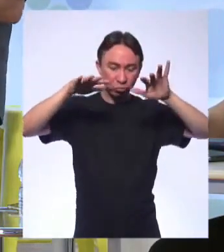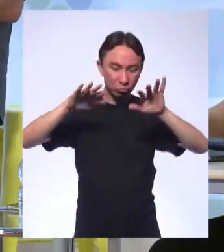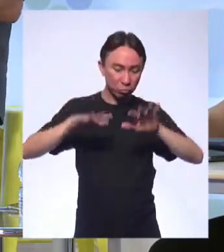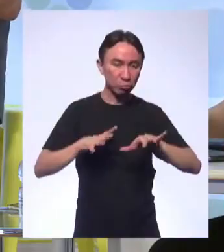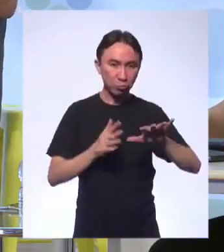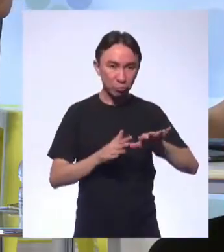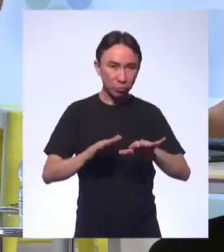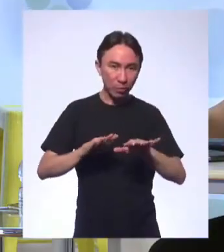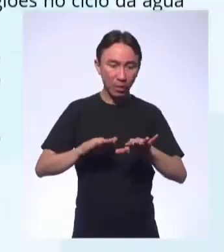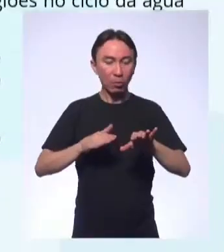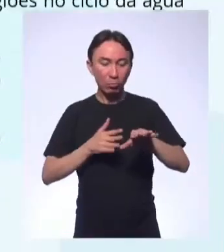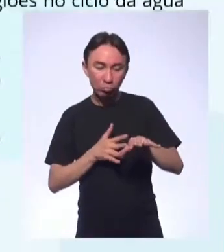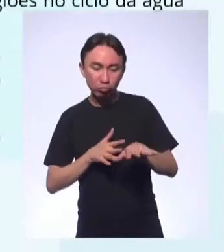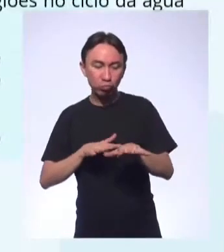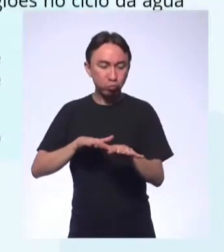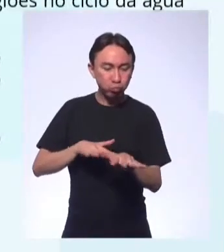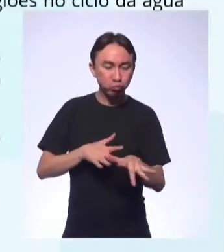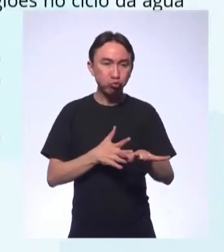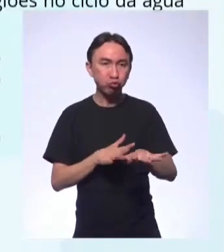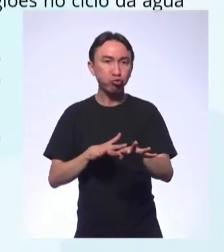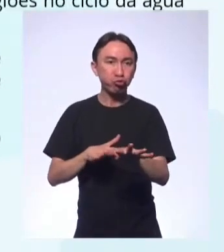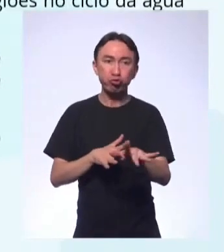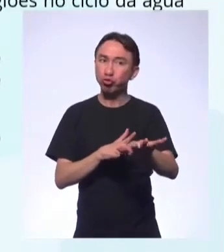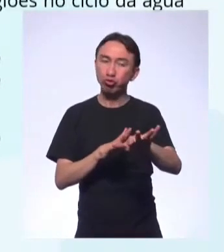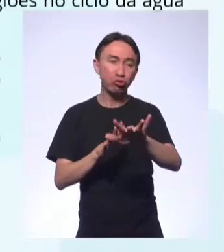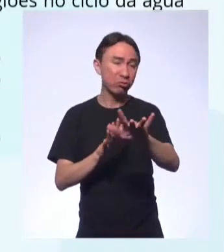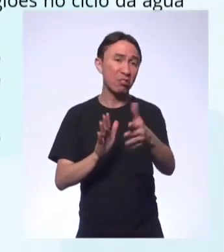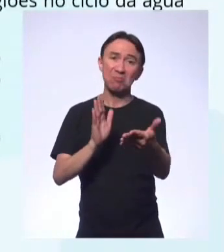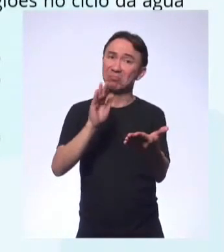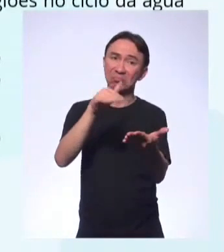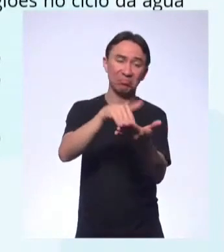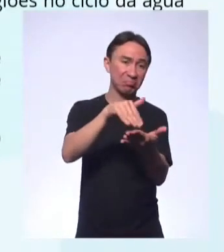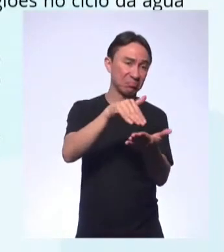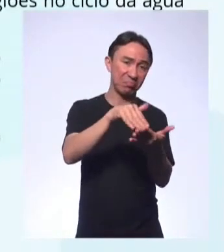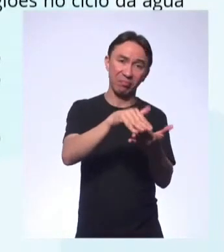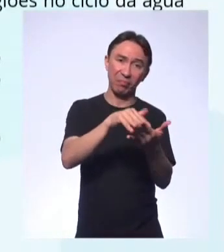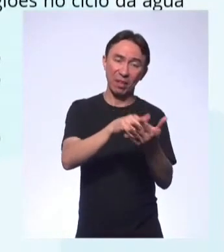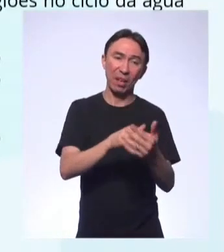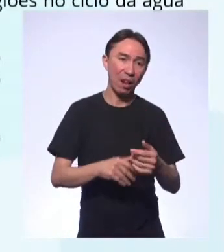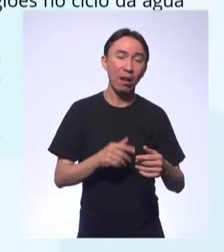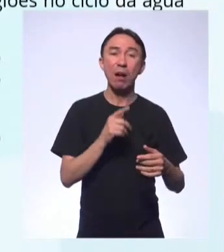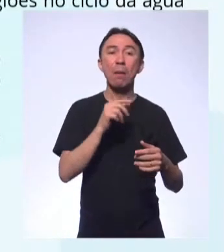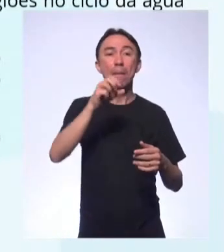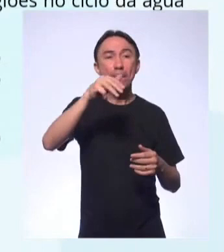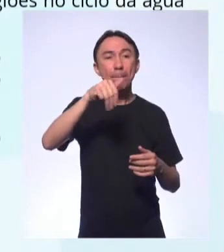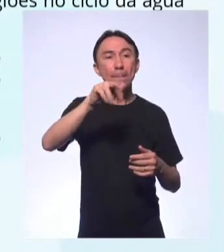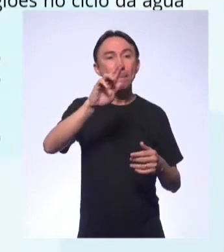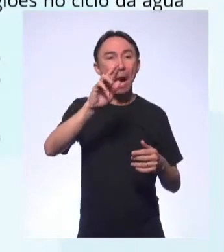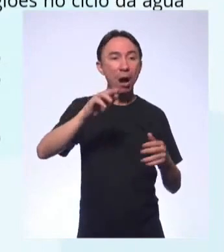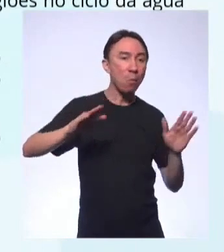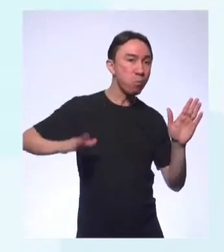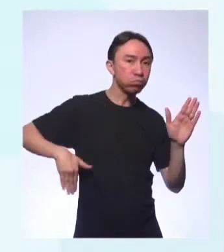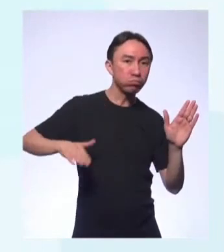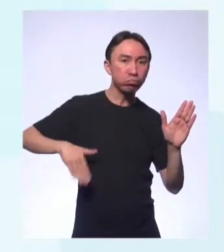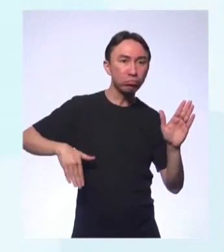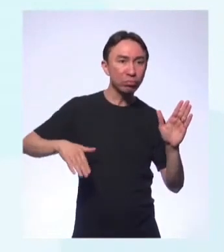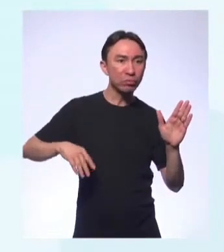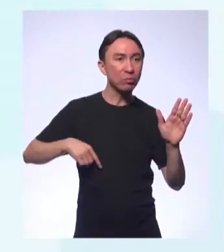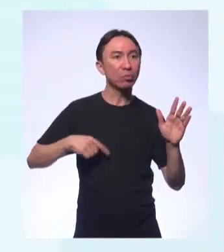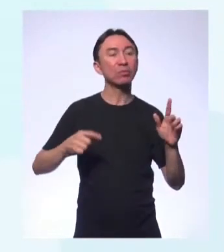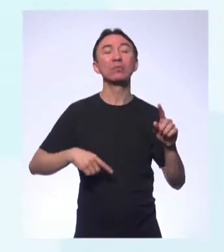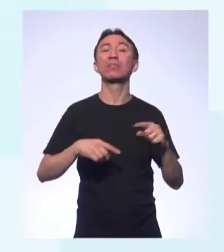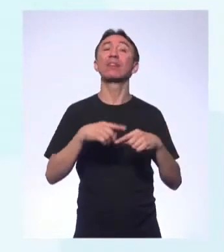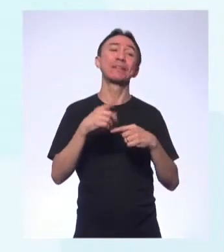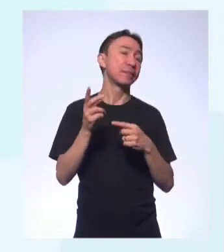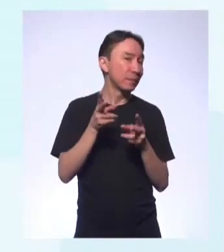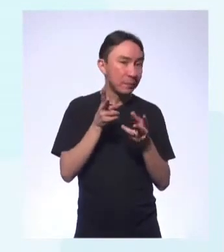ok? Geralmente atingindo o mar, né, e toda a superfície terrestre, aí vai ocorrendo o escoamento, que nós